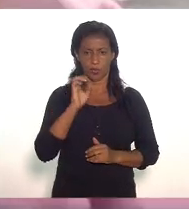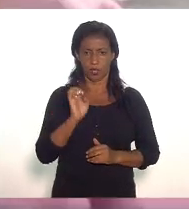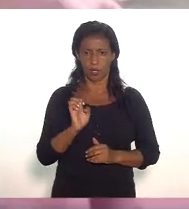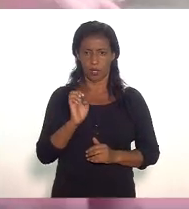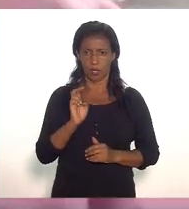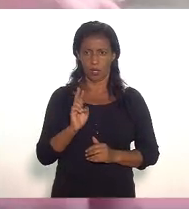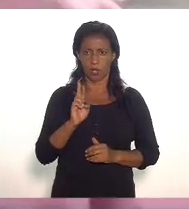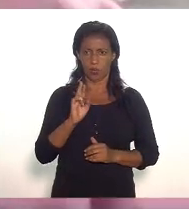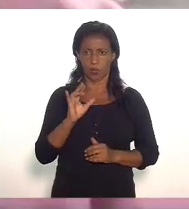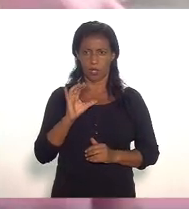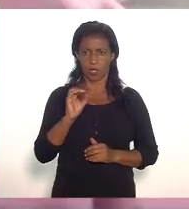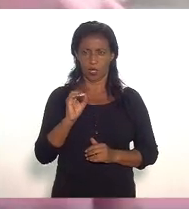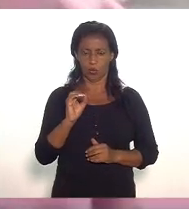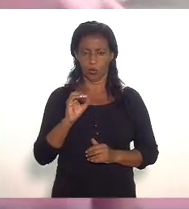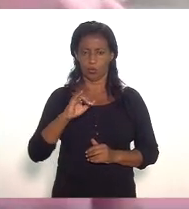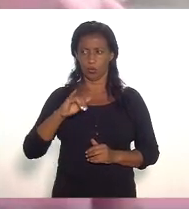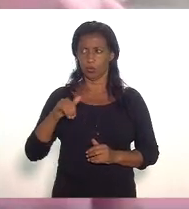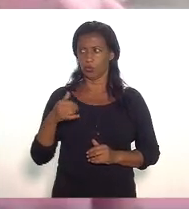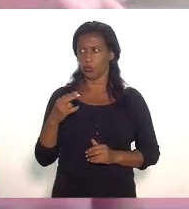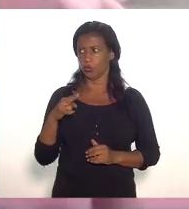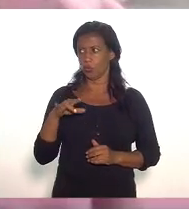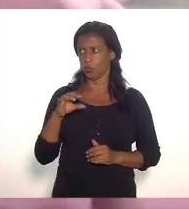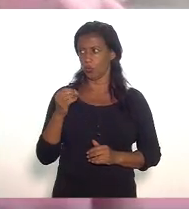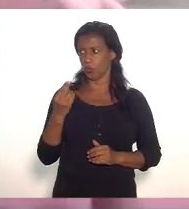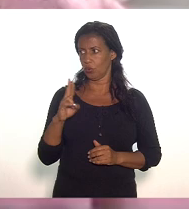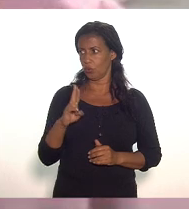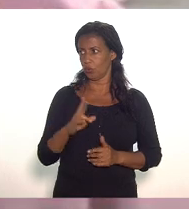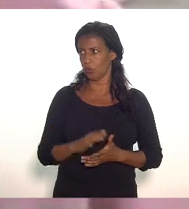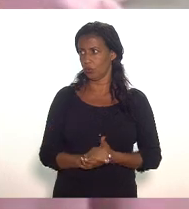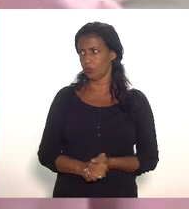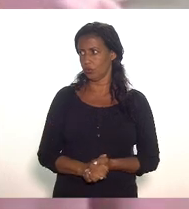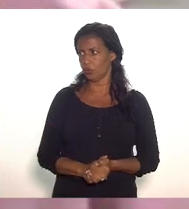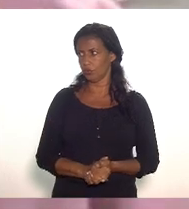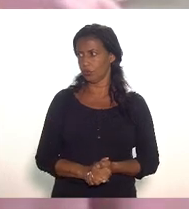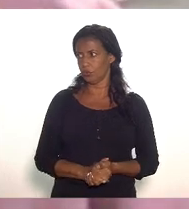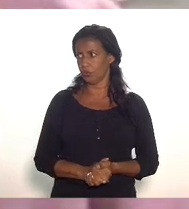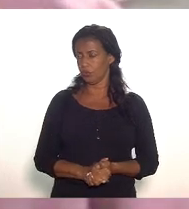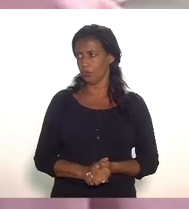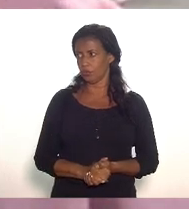Júnior. Deputado Eurico Júnior.